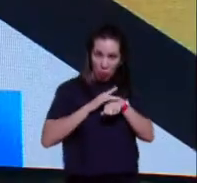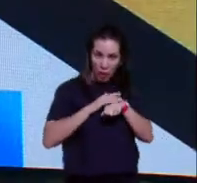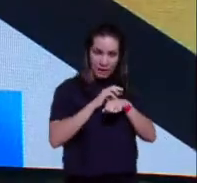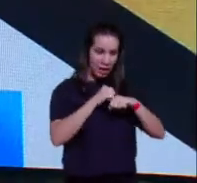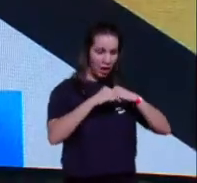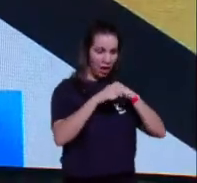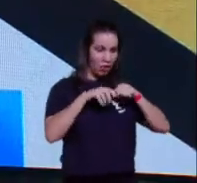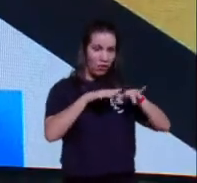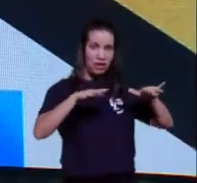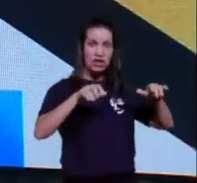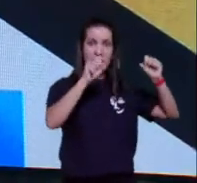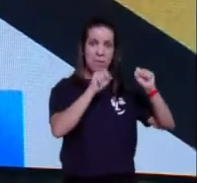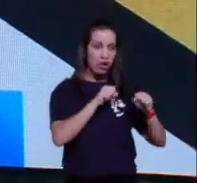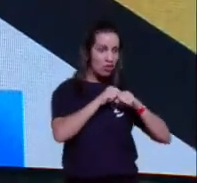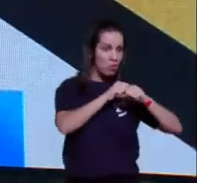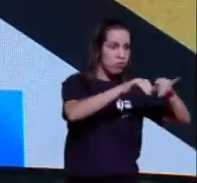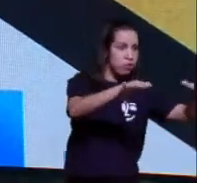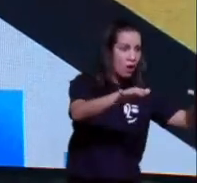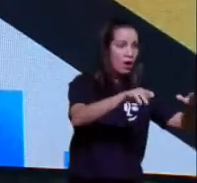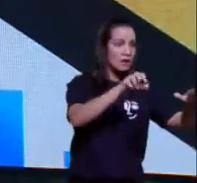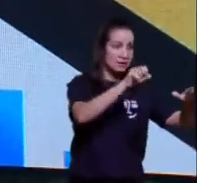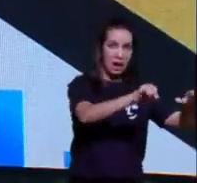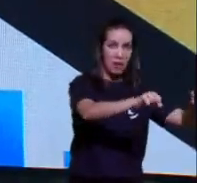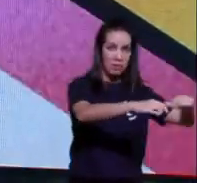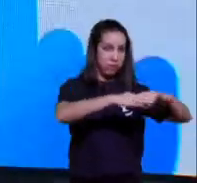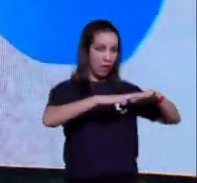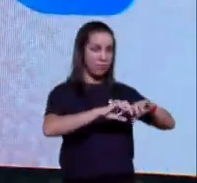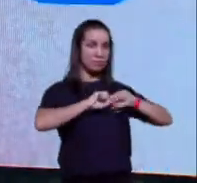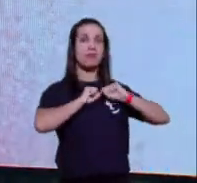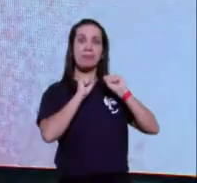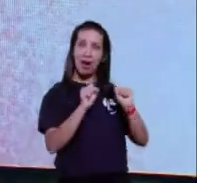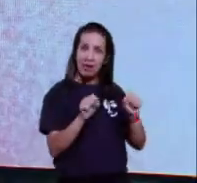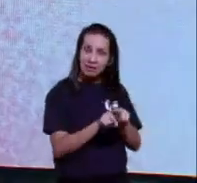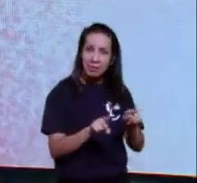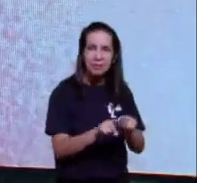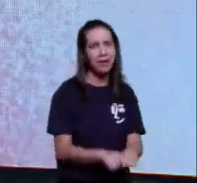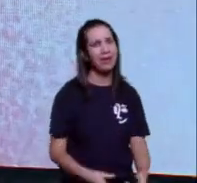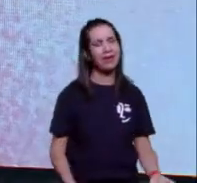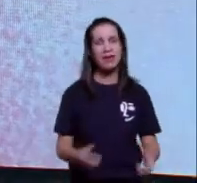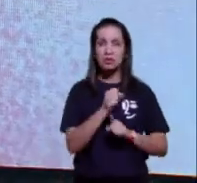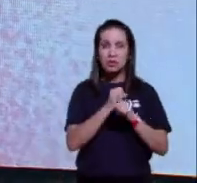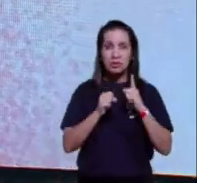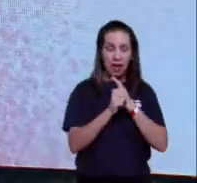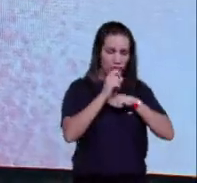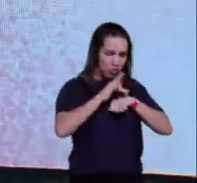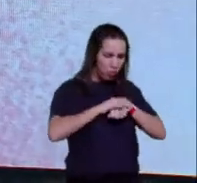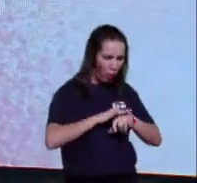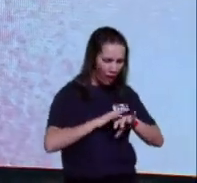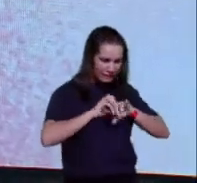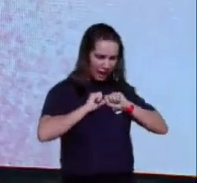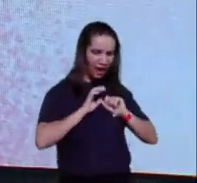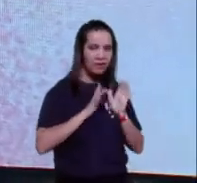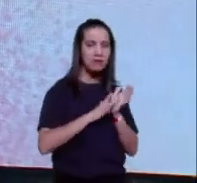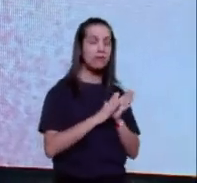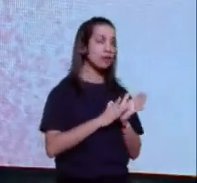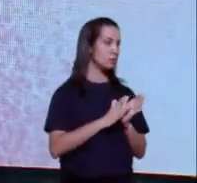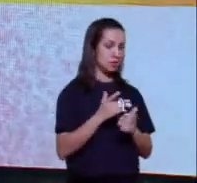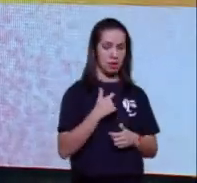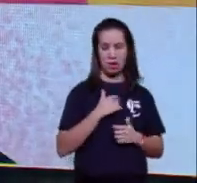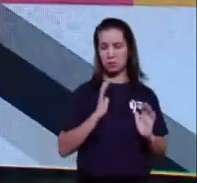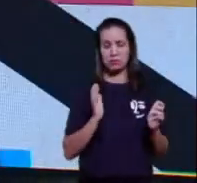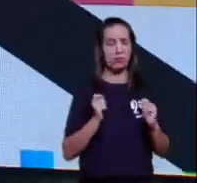a doença do outro me contamina. Então, verdade. Vamos sair dessa doença social que a gente vive, né? De fingir que não é com